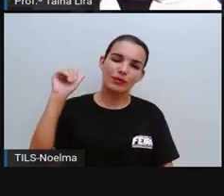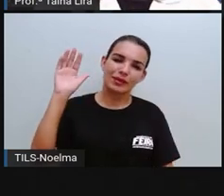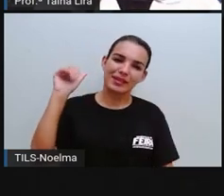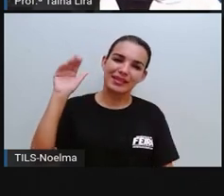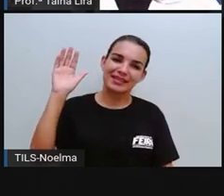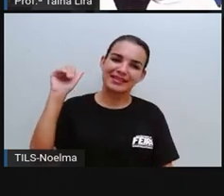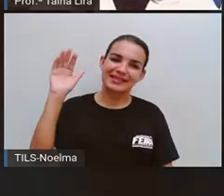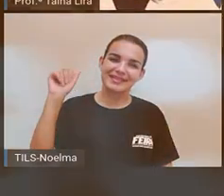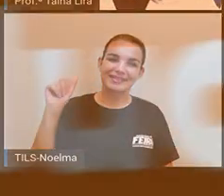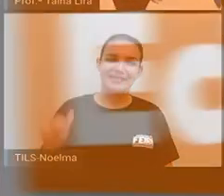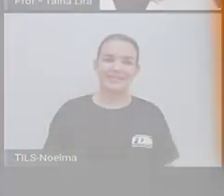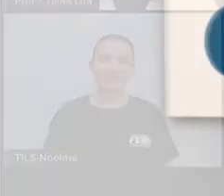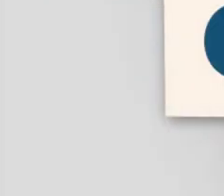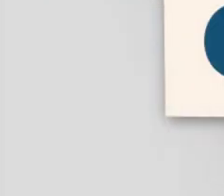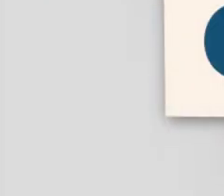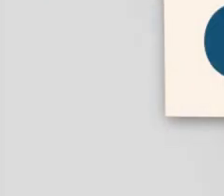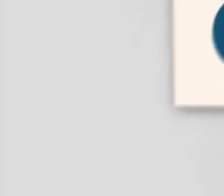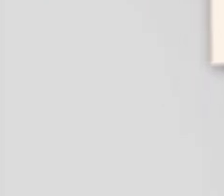Tchau, tchau!